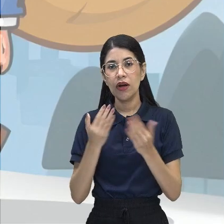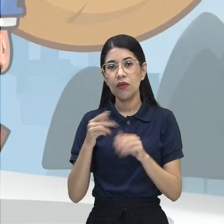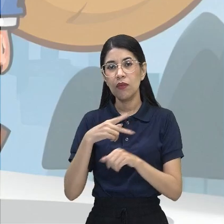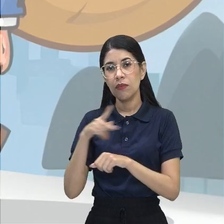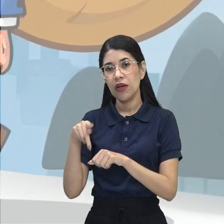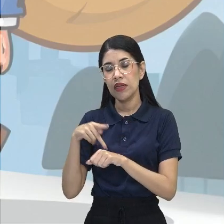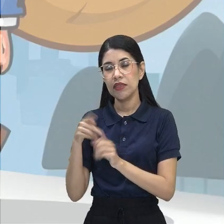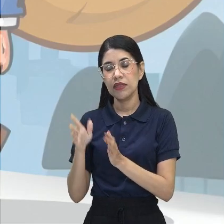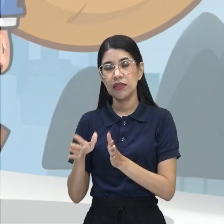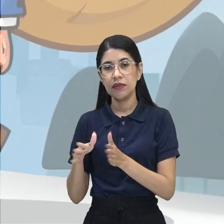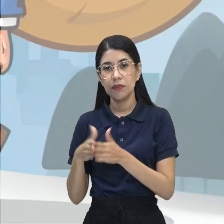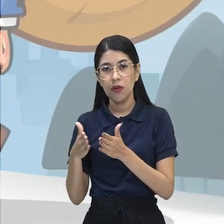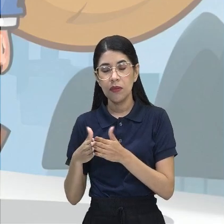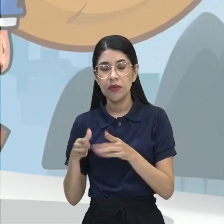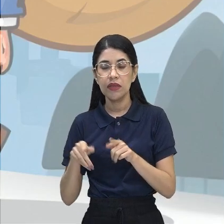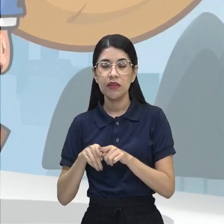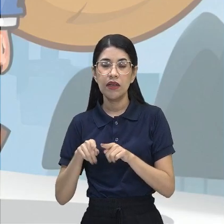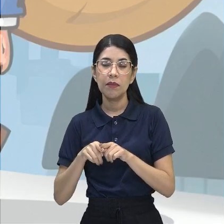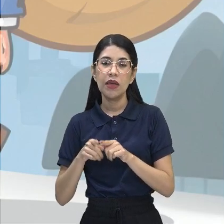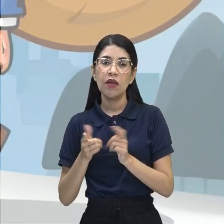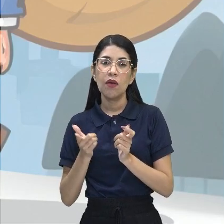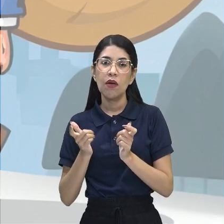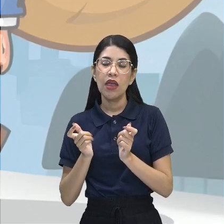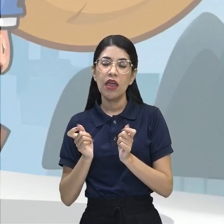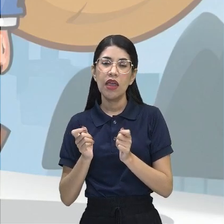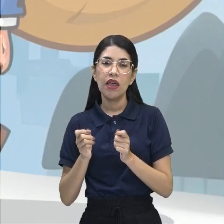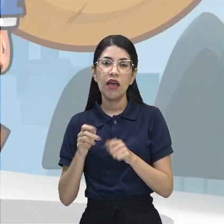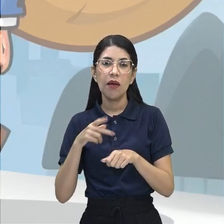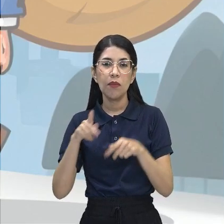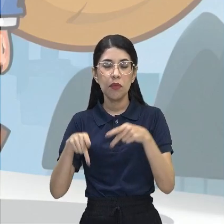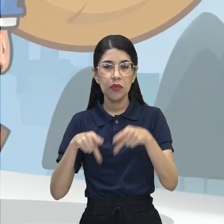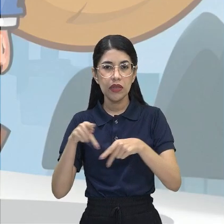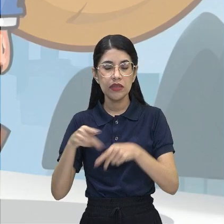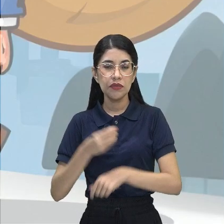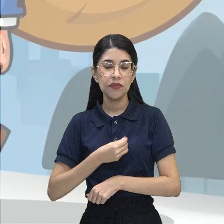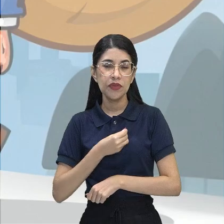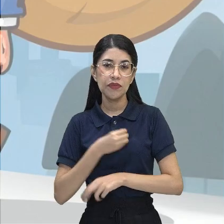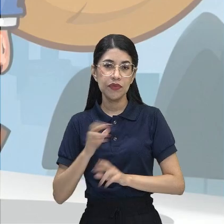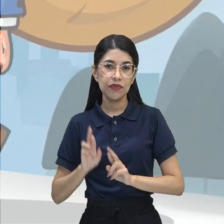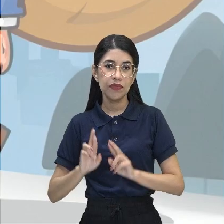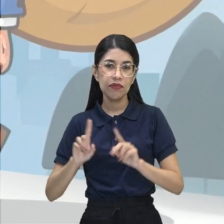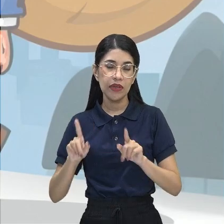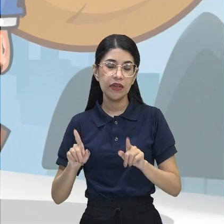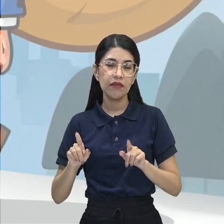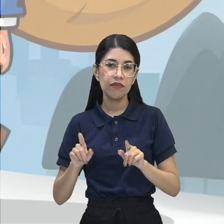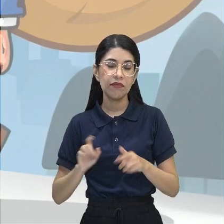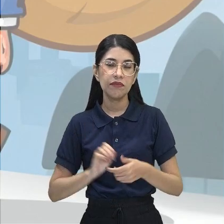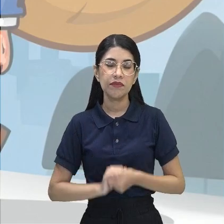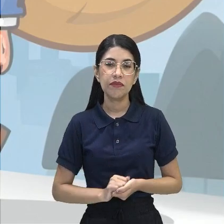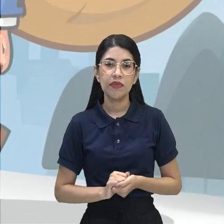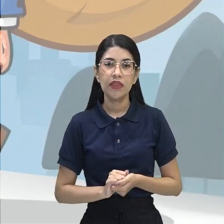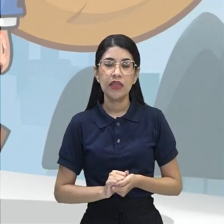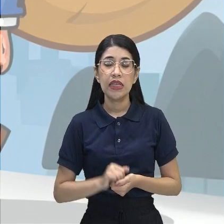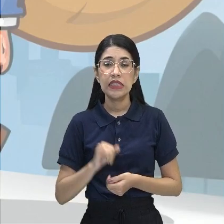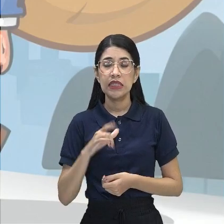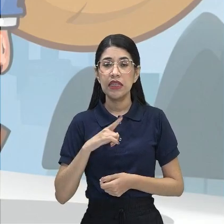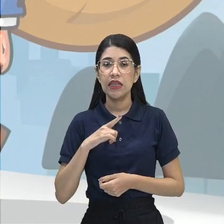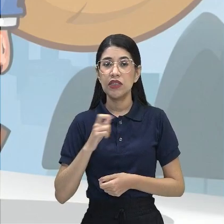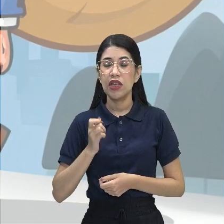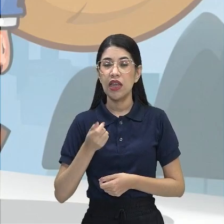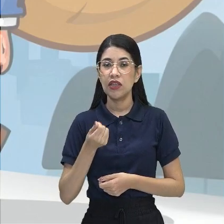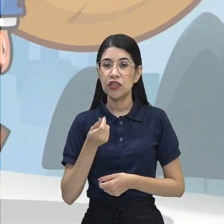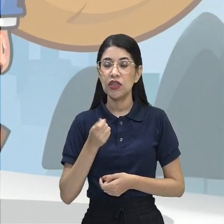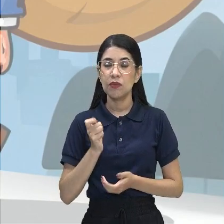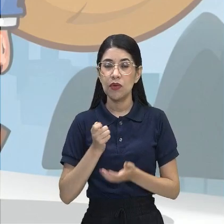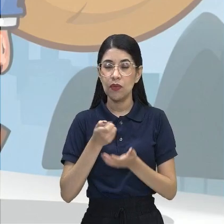Você também atinge as populações de forma diferente também, diferentes. Se você tem dinheiro para comprar um